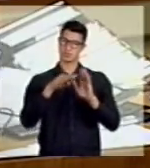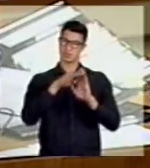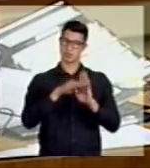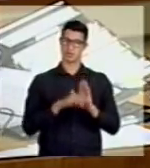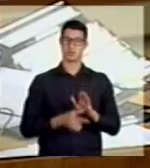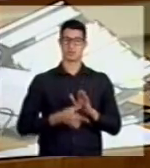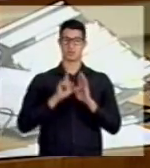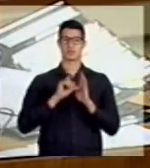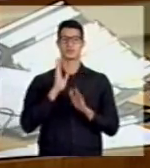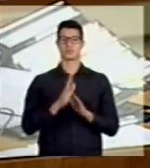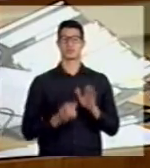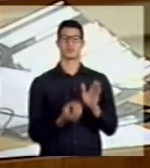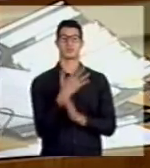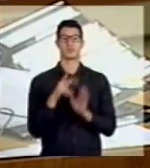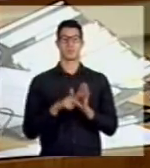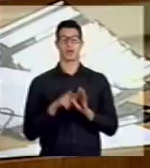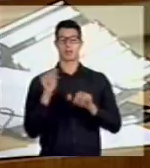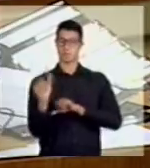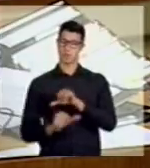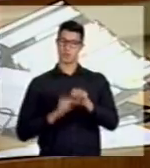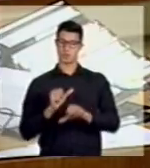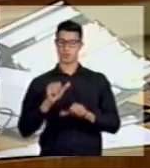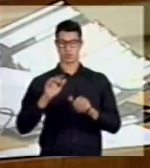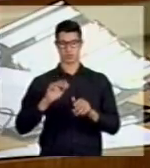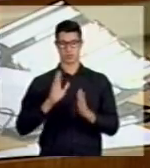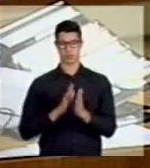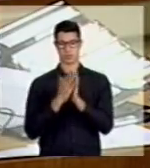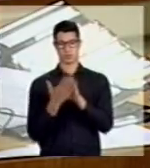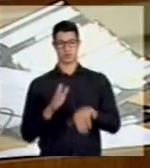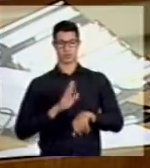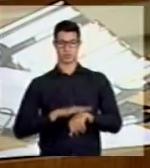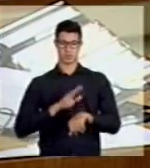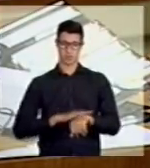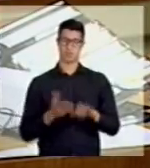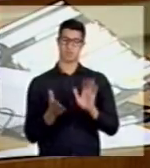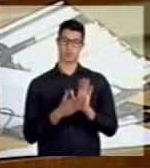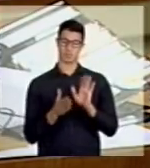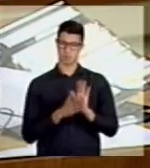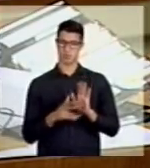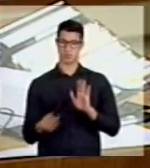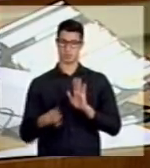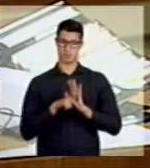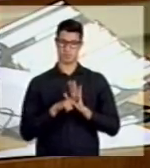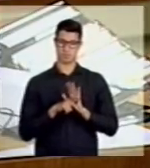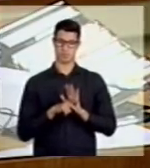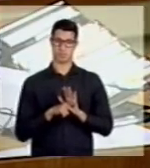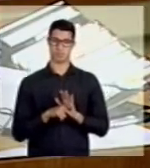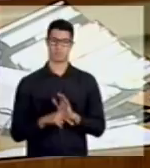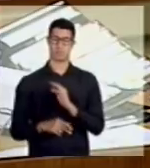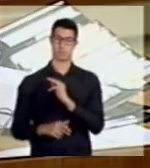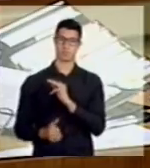mínimos pré-estabelecidos para a mudança, tal como o prazo previsto ou proposto pela